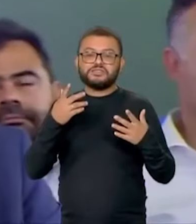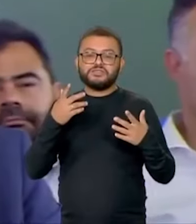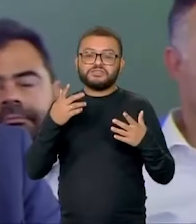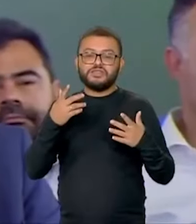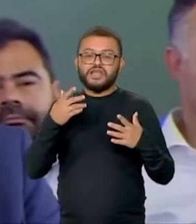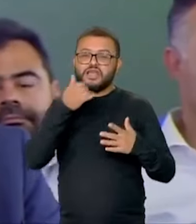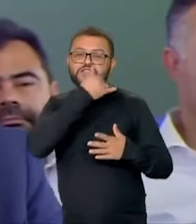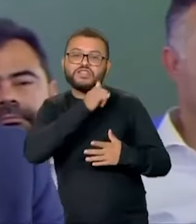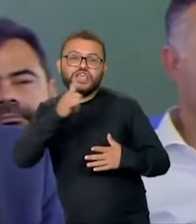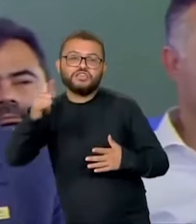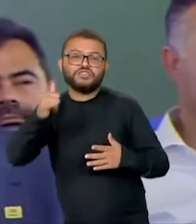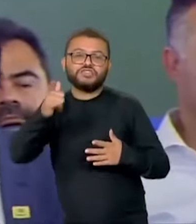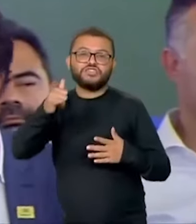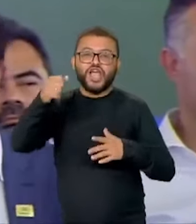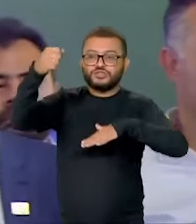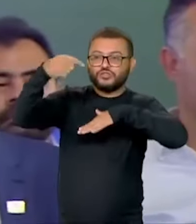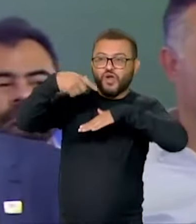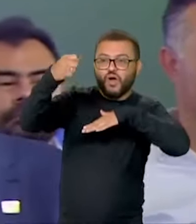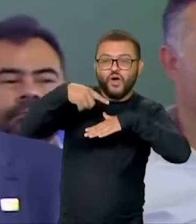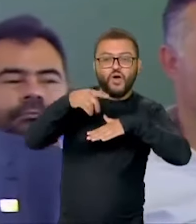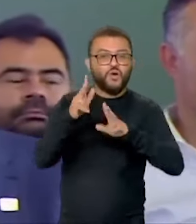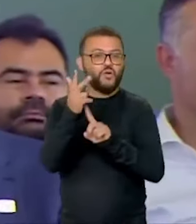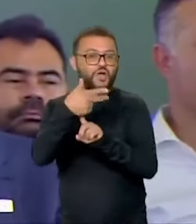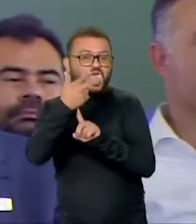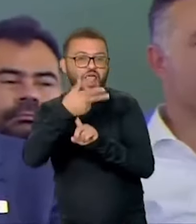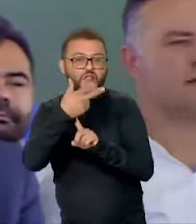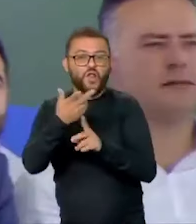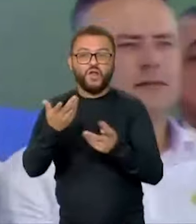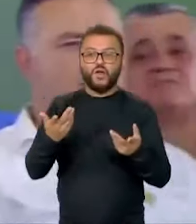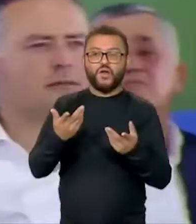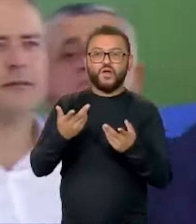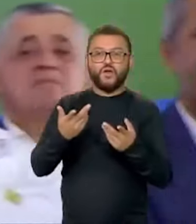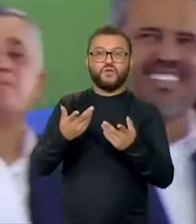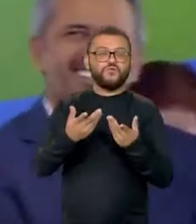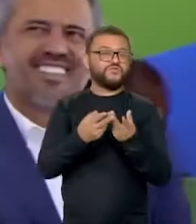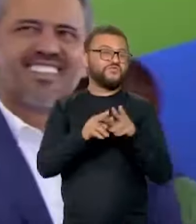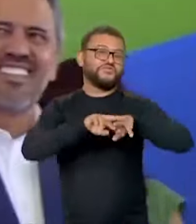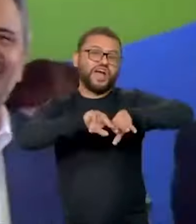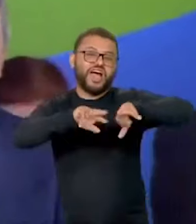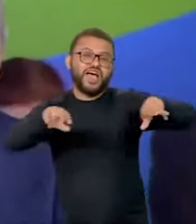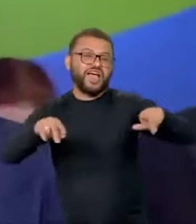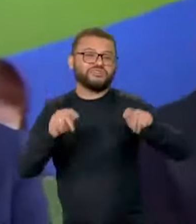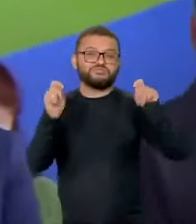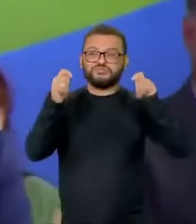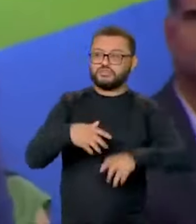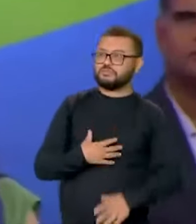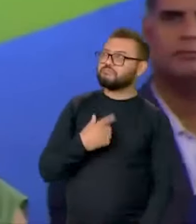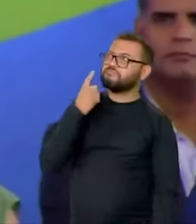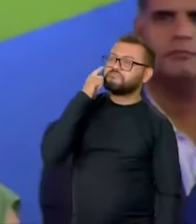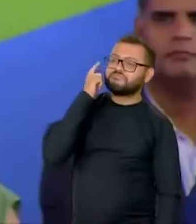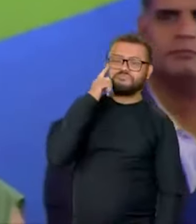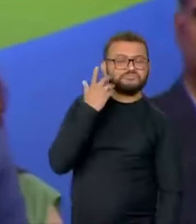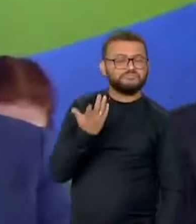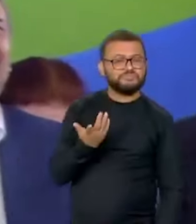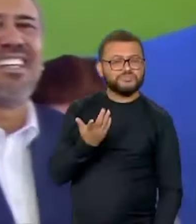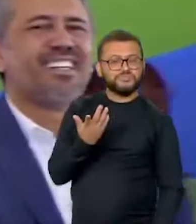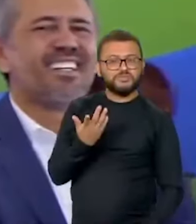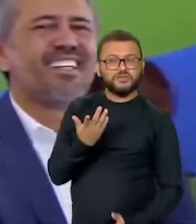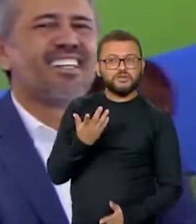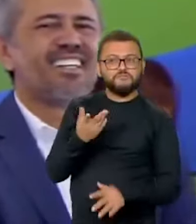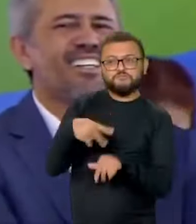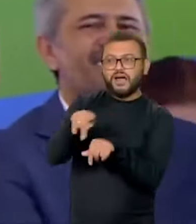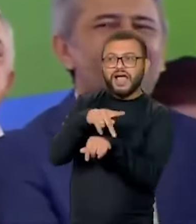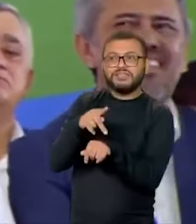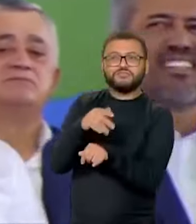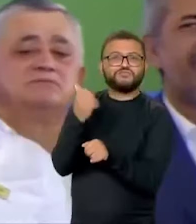de energia solar, eólica, biomassa, hidrogênio verde, eu fico pensando, qual é o país